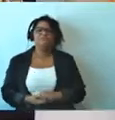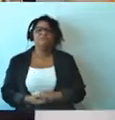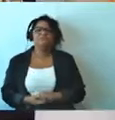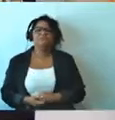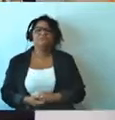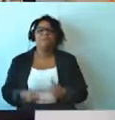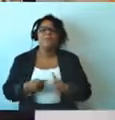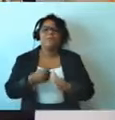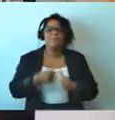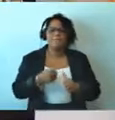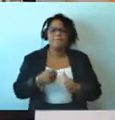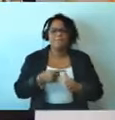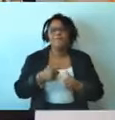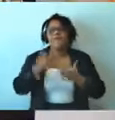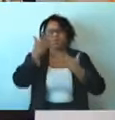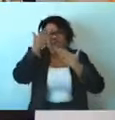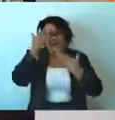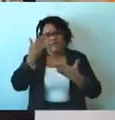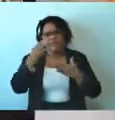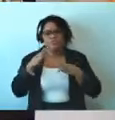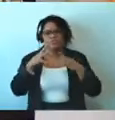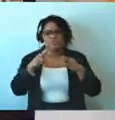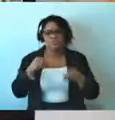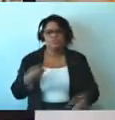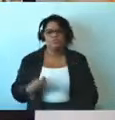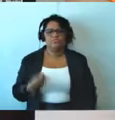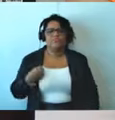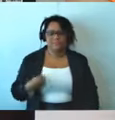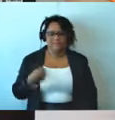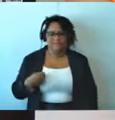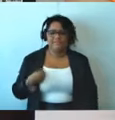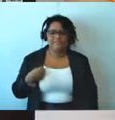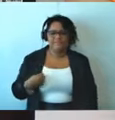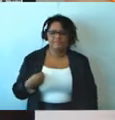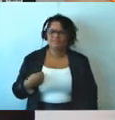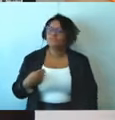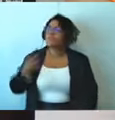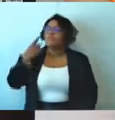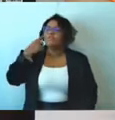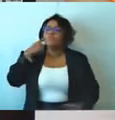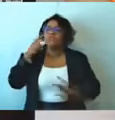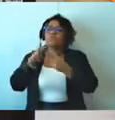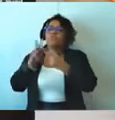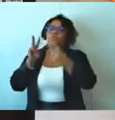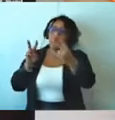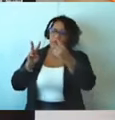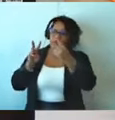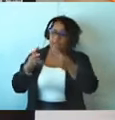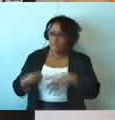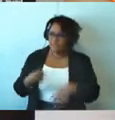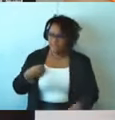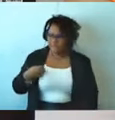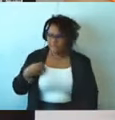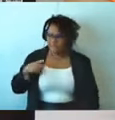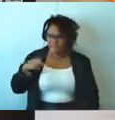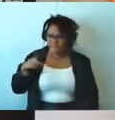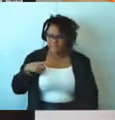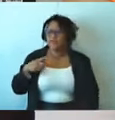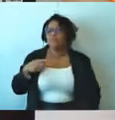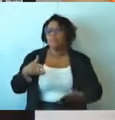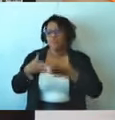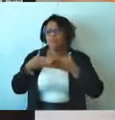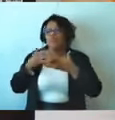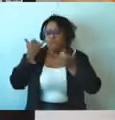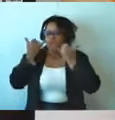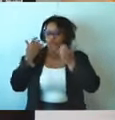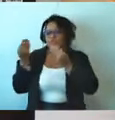primeiro agradecer todas as presenças. Deixa eu ver se tem alguém que está logado aqui no online. Se tiver, por favor, passe a informação para a gente aqui, que o